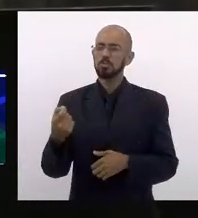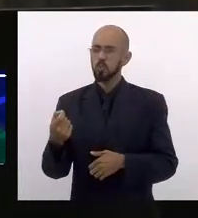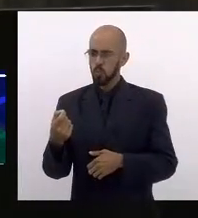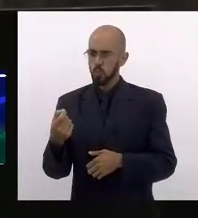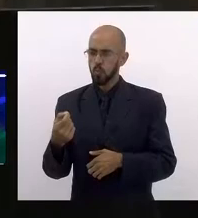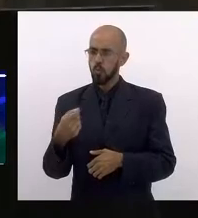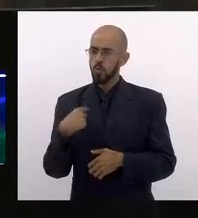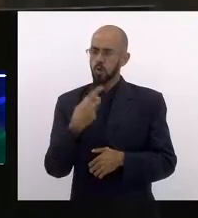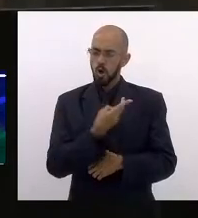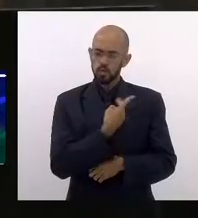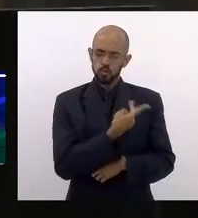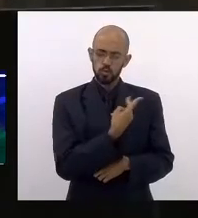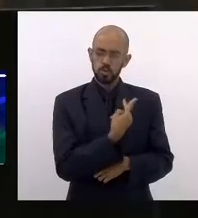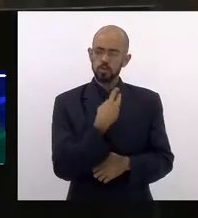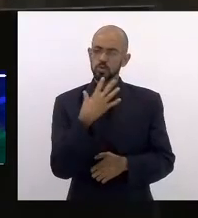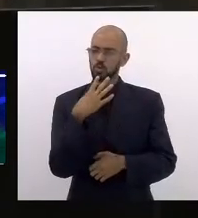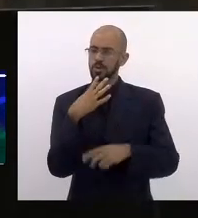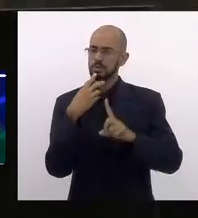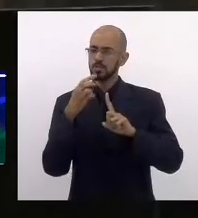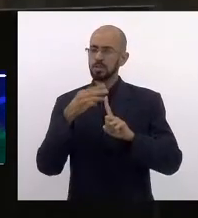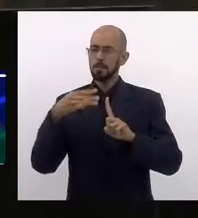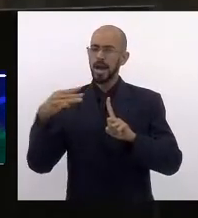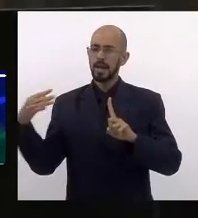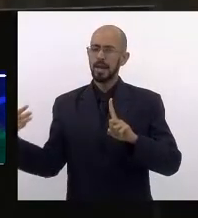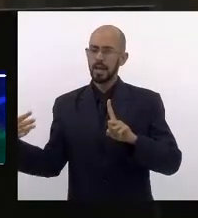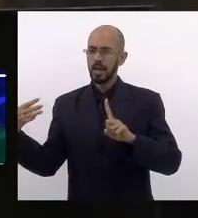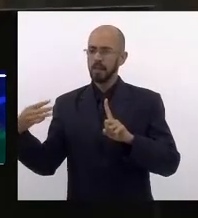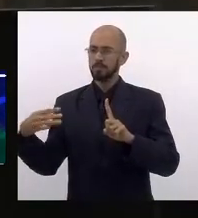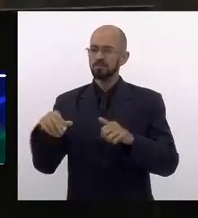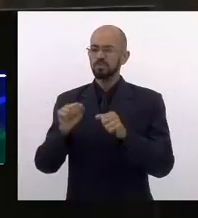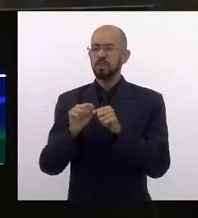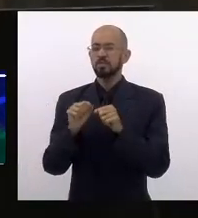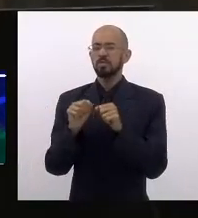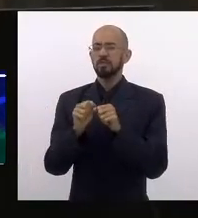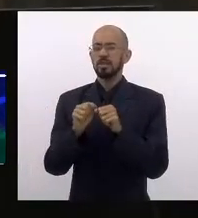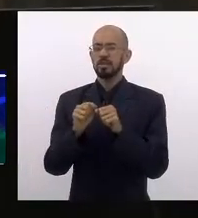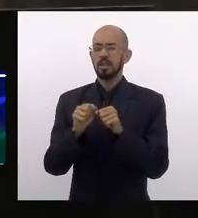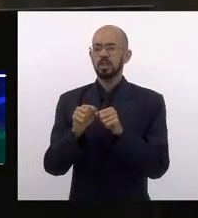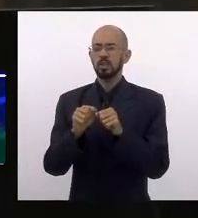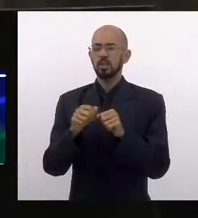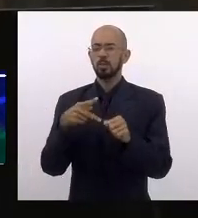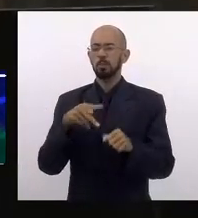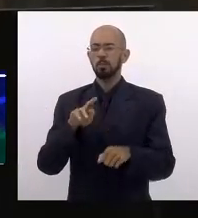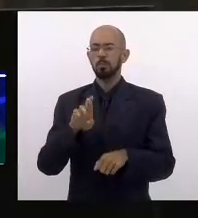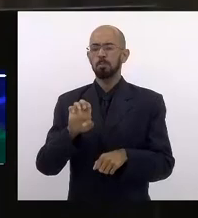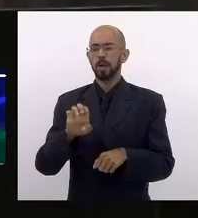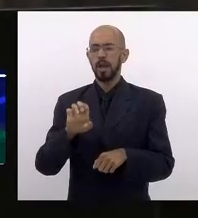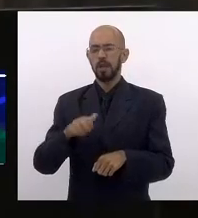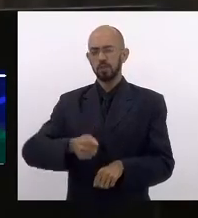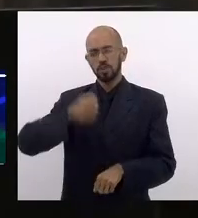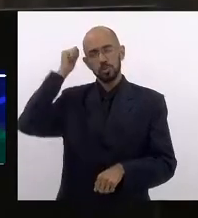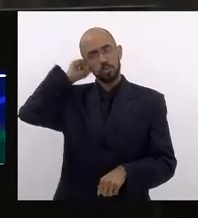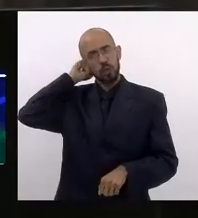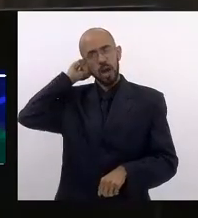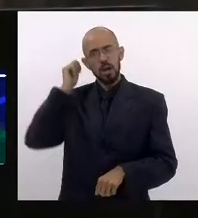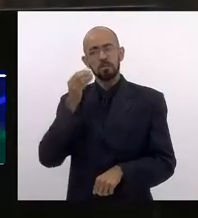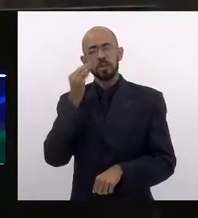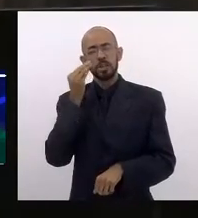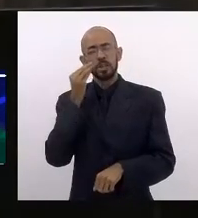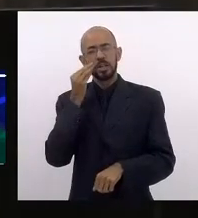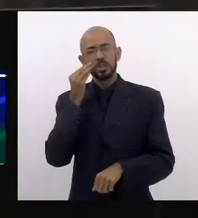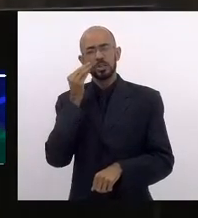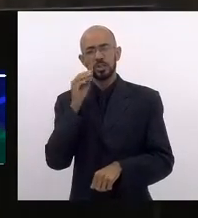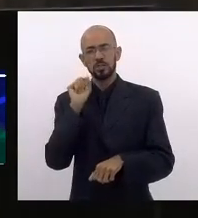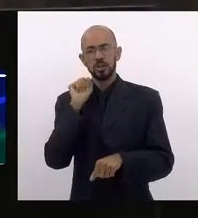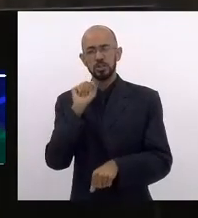na Maré, nos conhecemos fazendo pré-vestibular comunitário, uma tentativa de sair desse